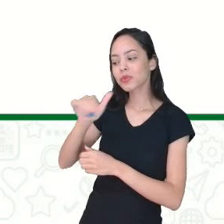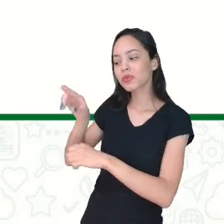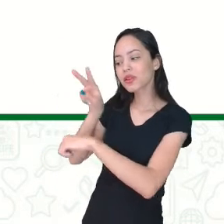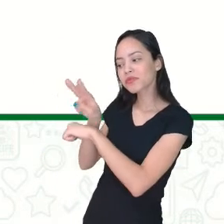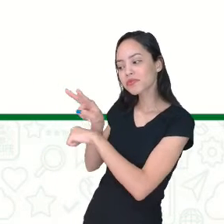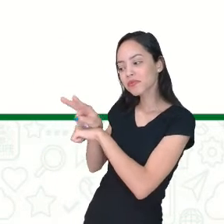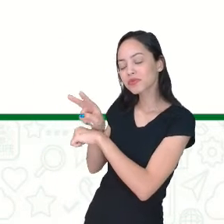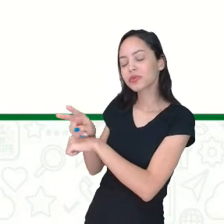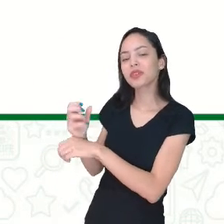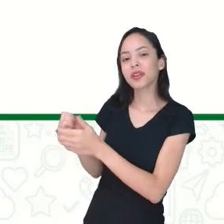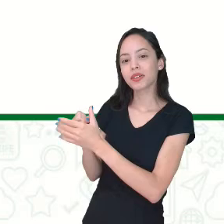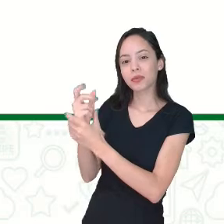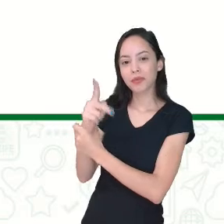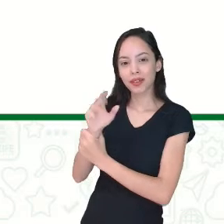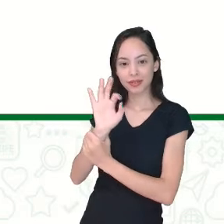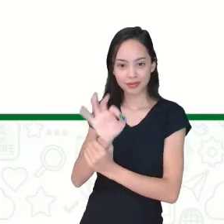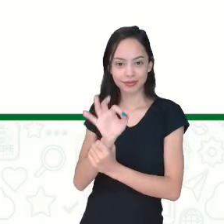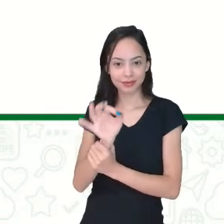do seu apartamento.